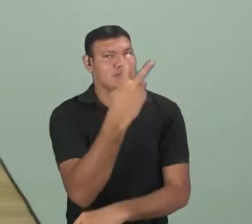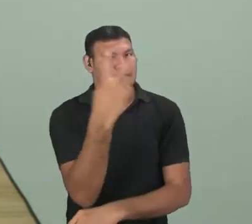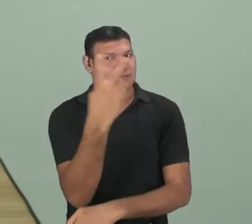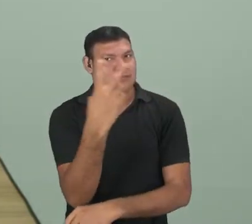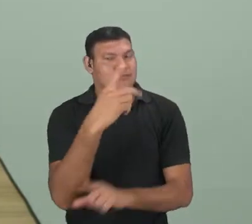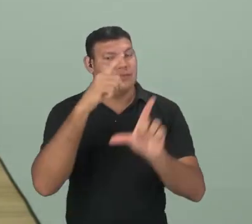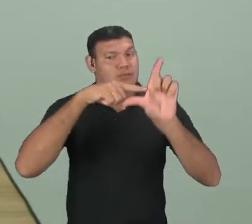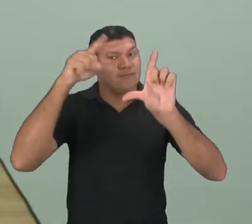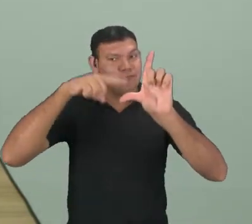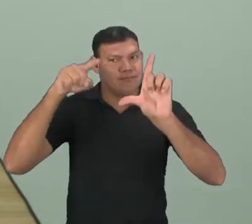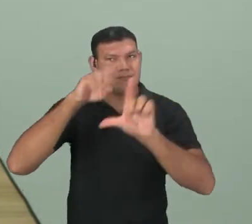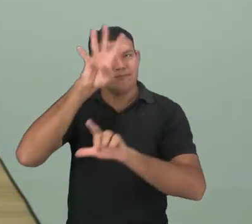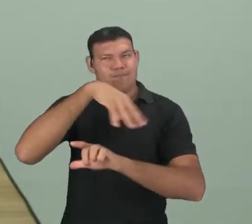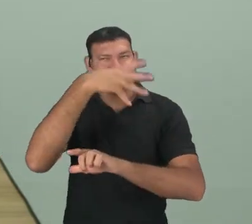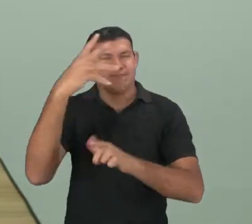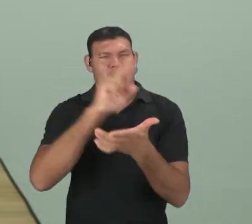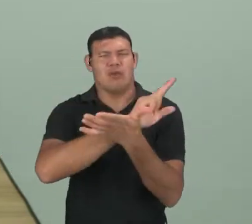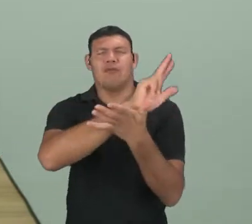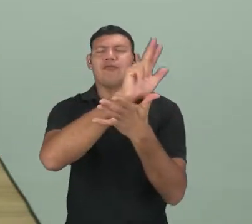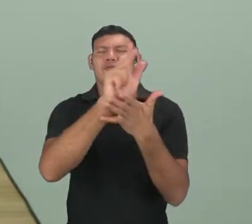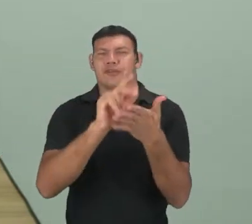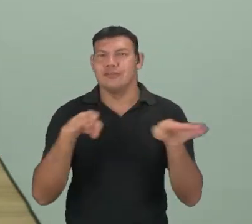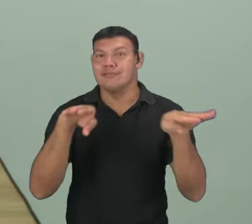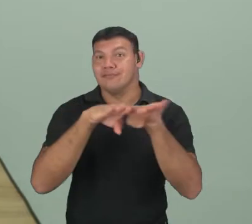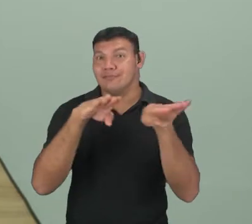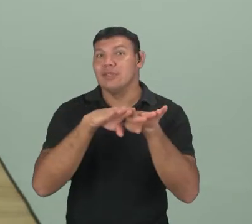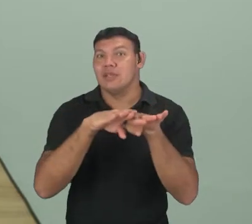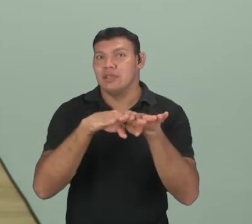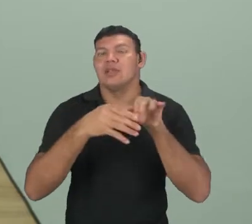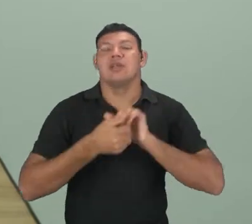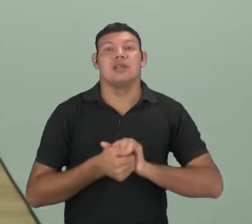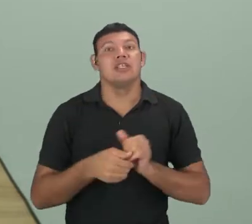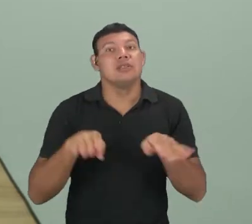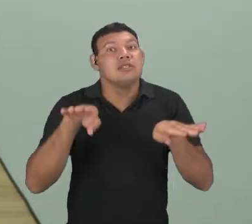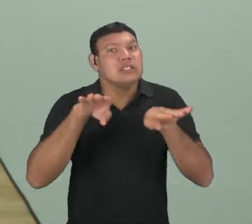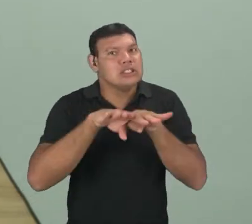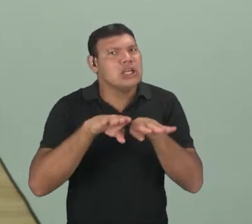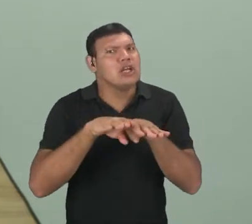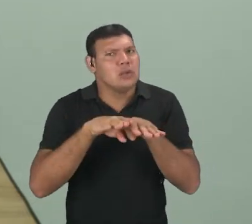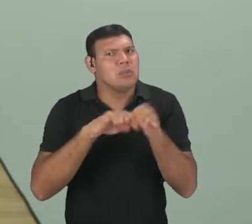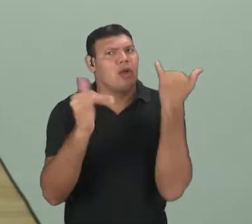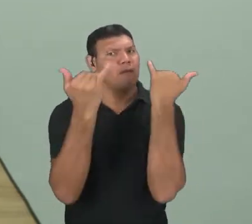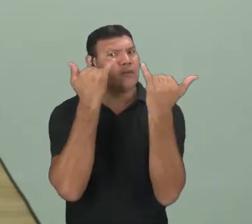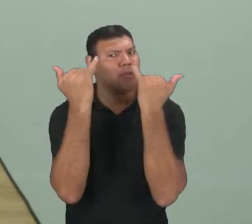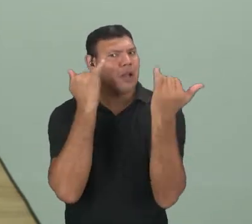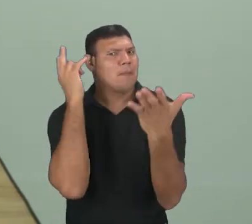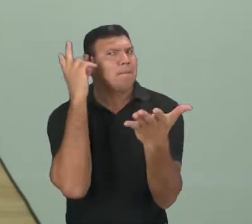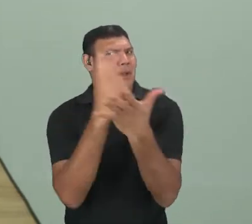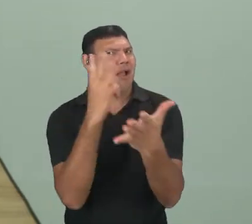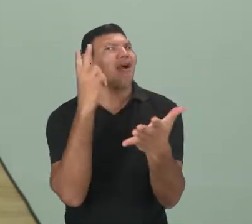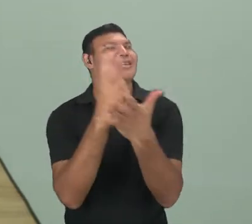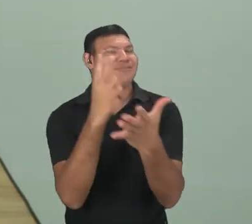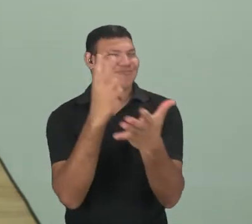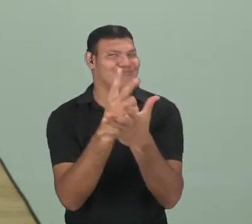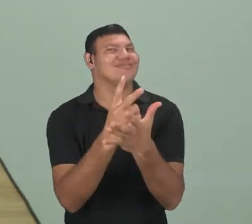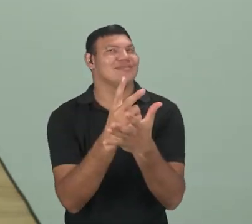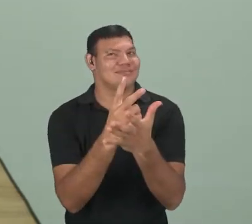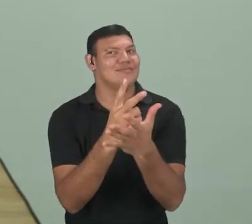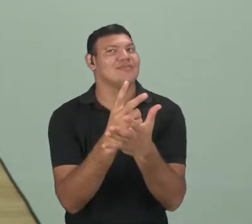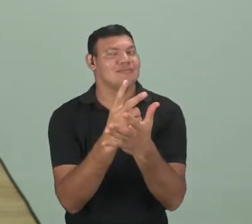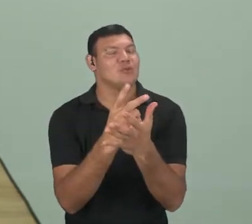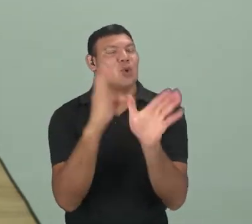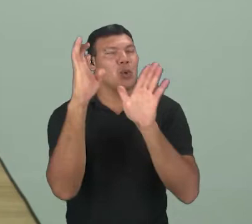a quantidade, a variedade que tem e que nós podemos, com uma mesma informação, com o